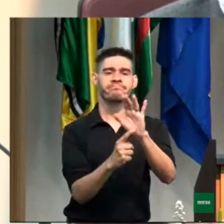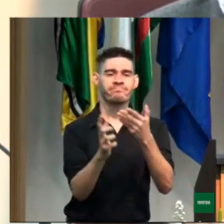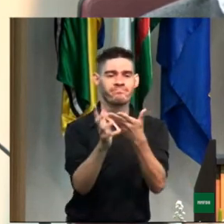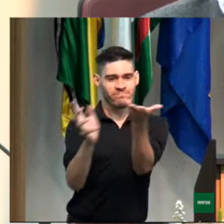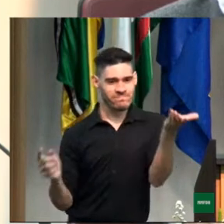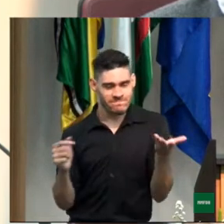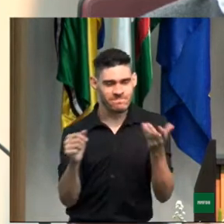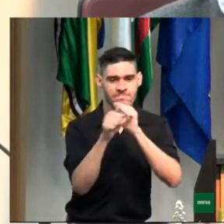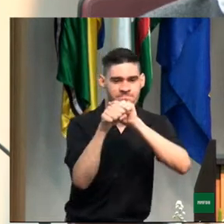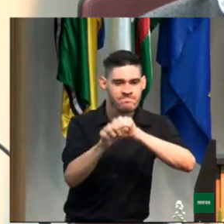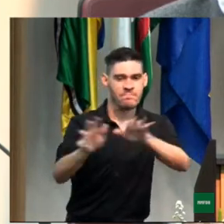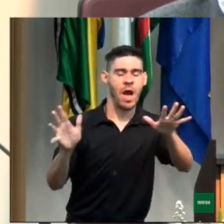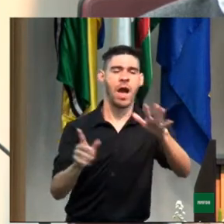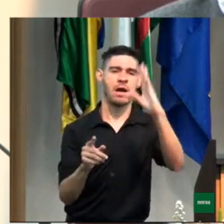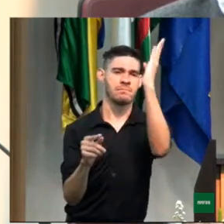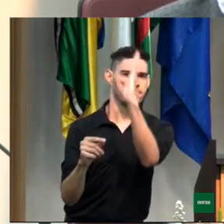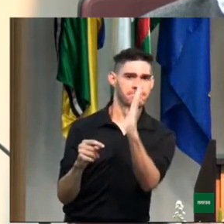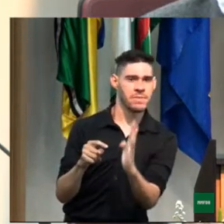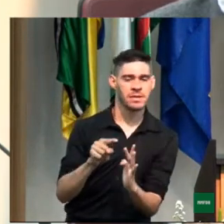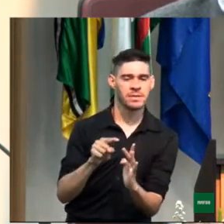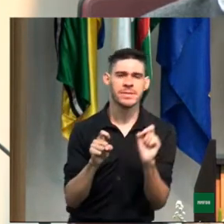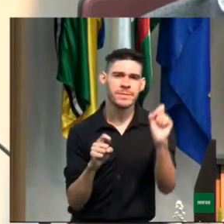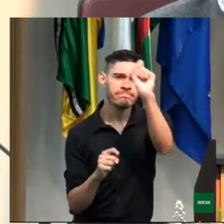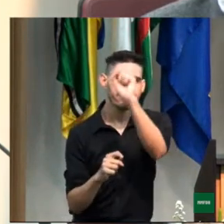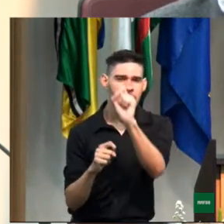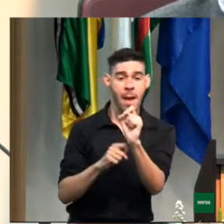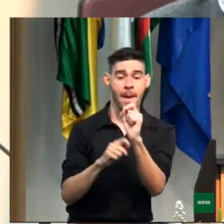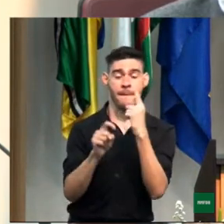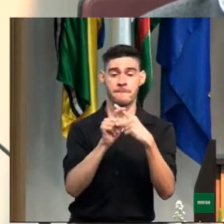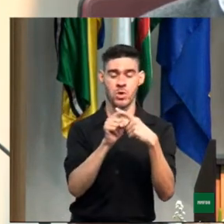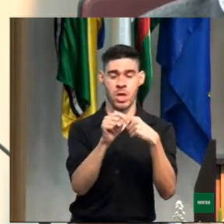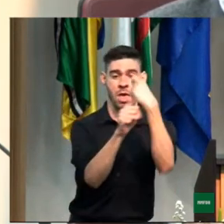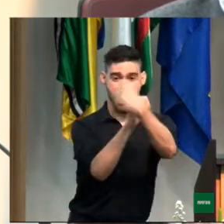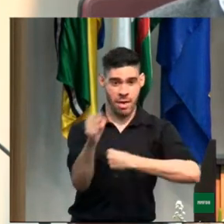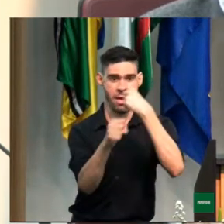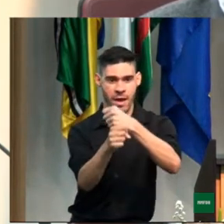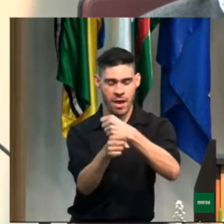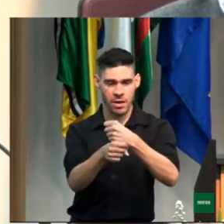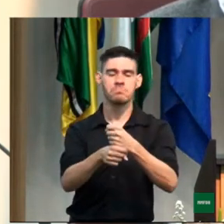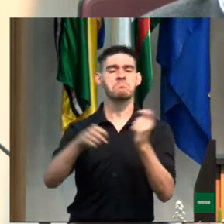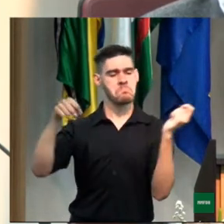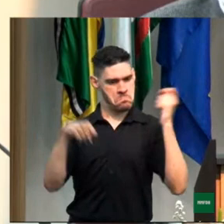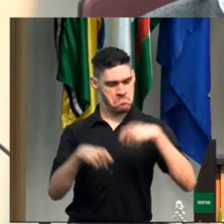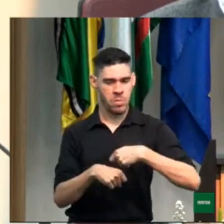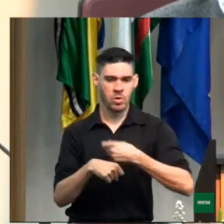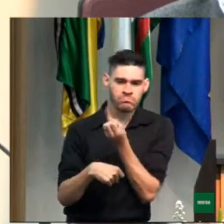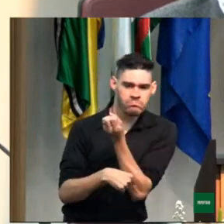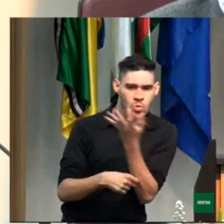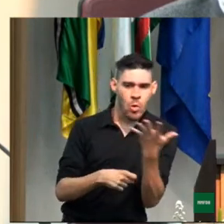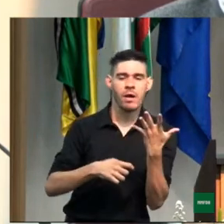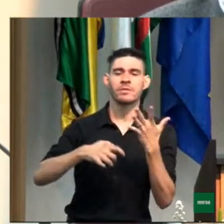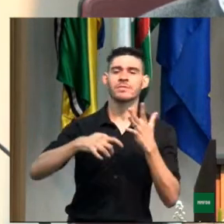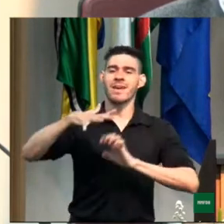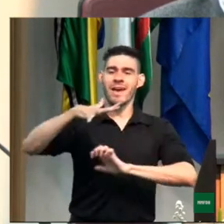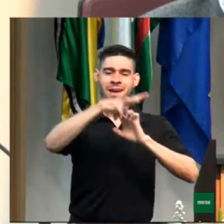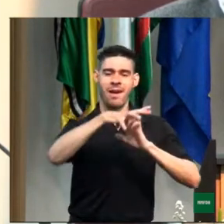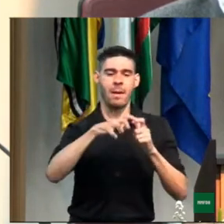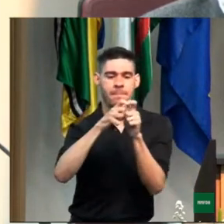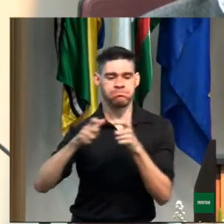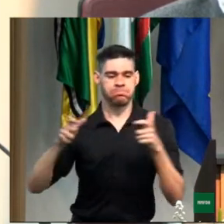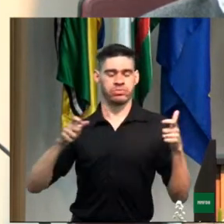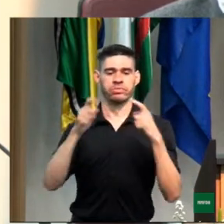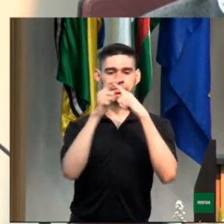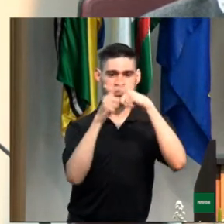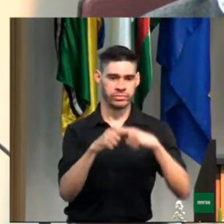Brasil para que, no próximo ano, nós possamos ter até um número maior de empresas participando e concorrendo, e